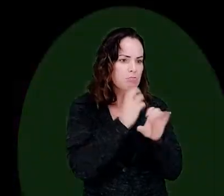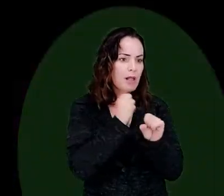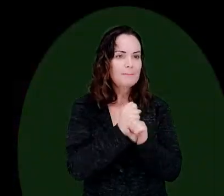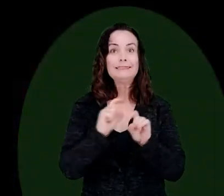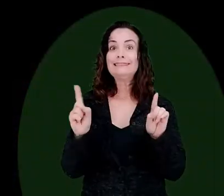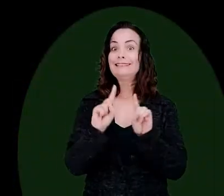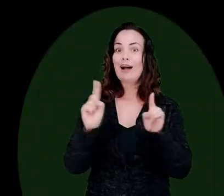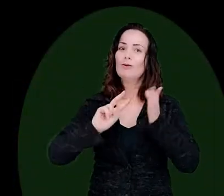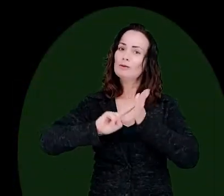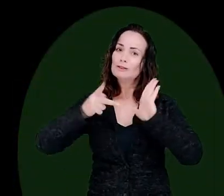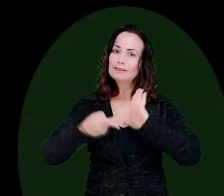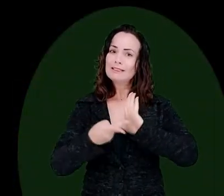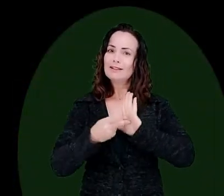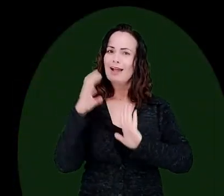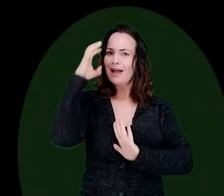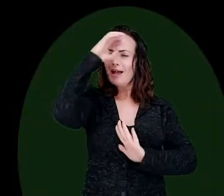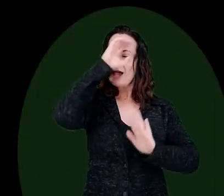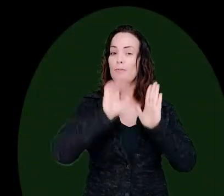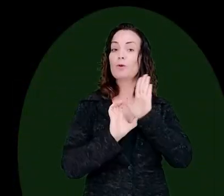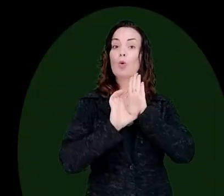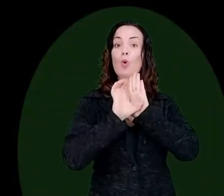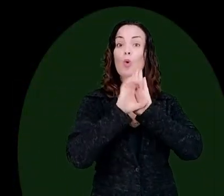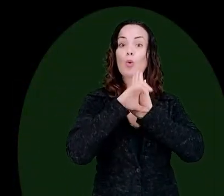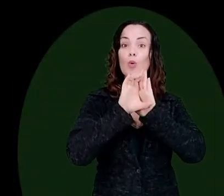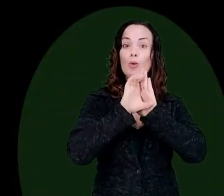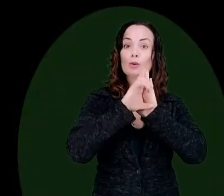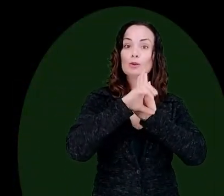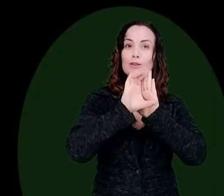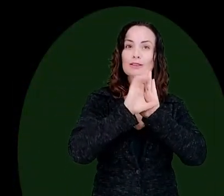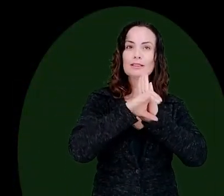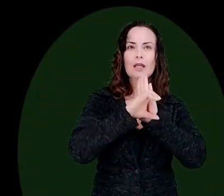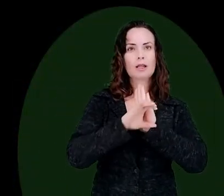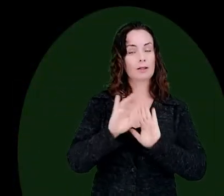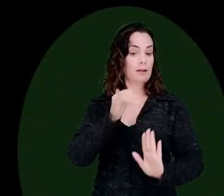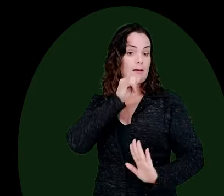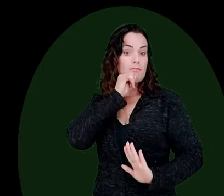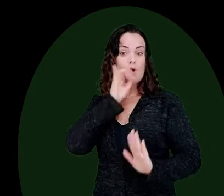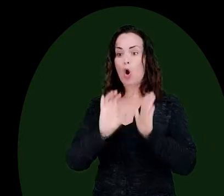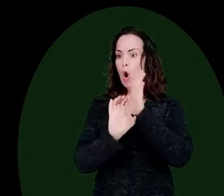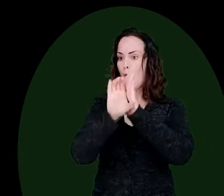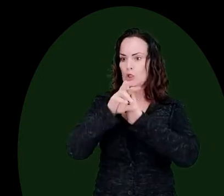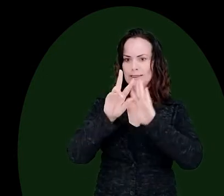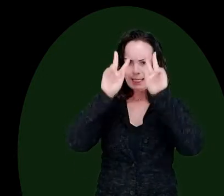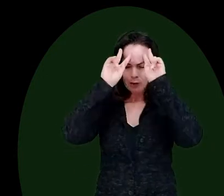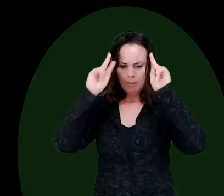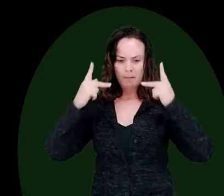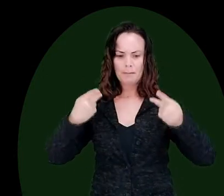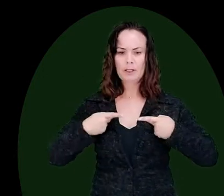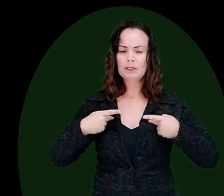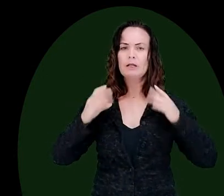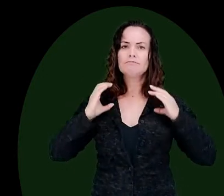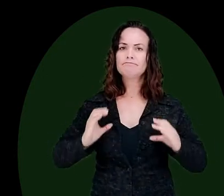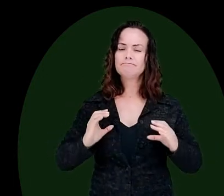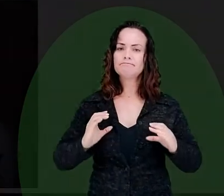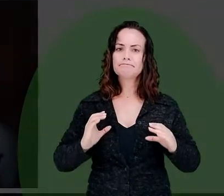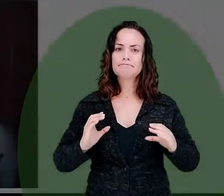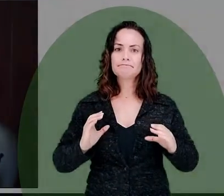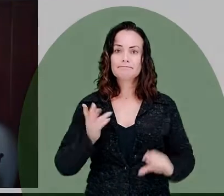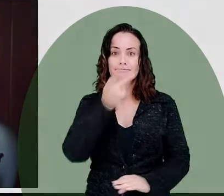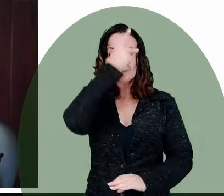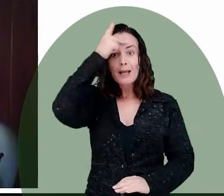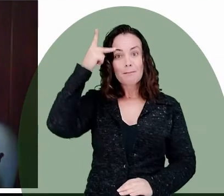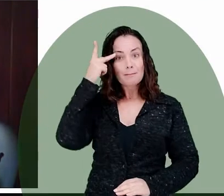entender o conceito que a ciência quer passar. O conceito de cidadania não é nem de ciência nem nada. Quer dizer, as pessoas não se